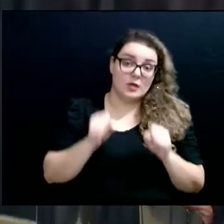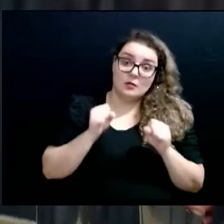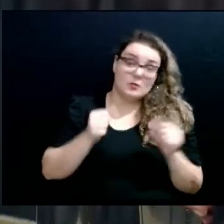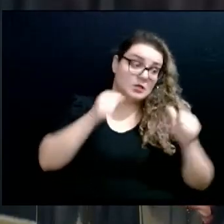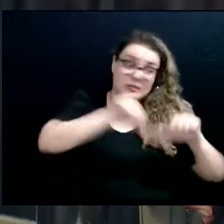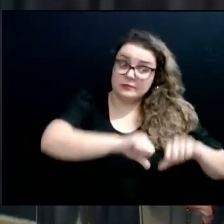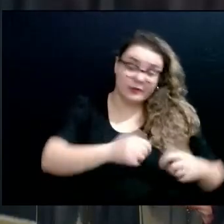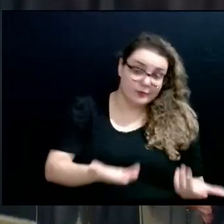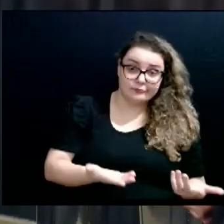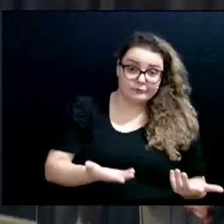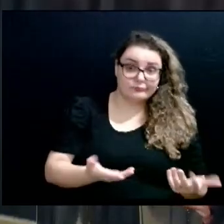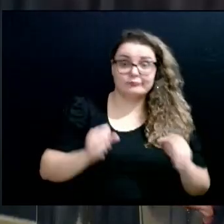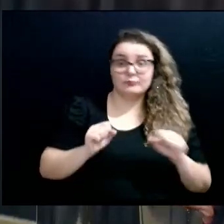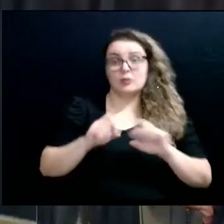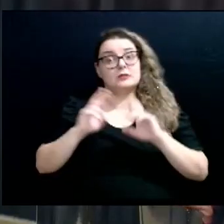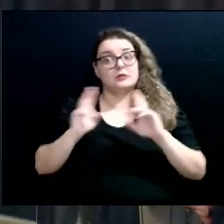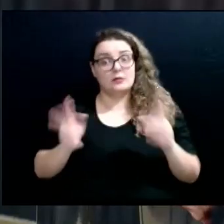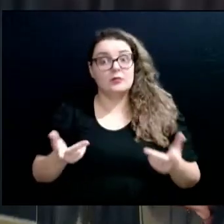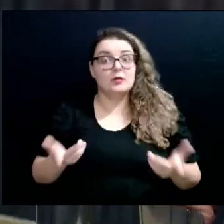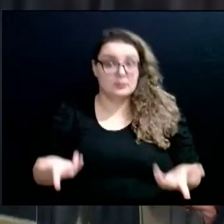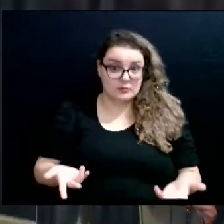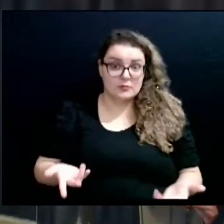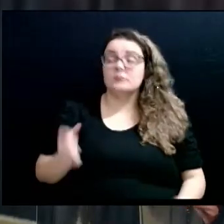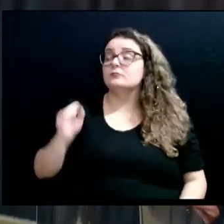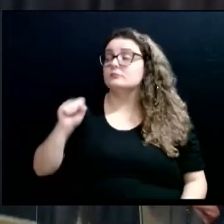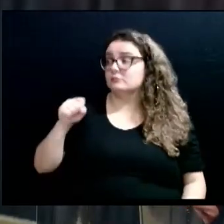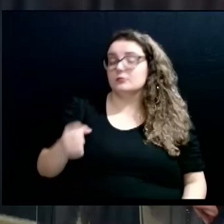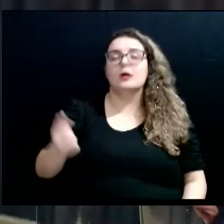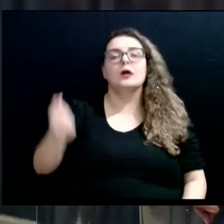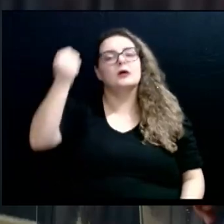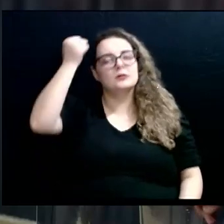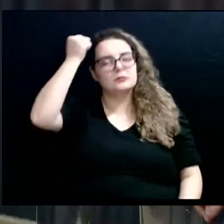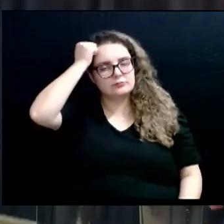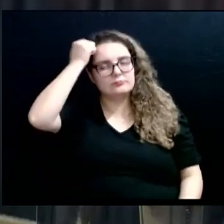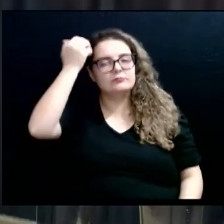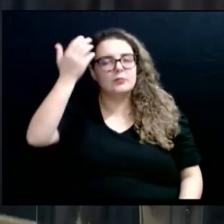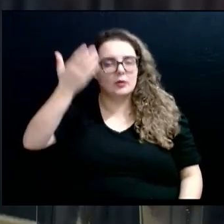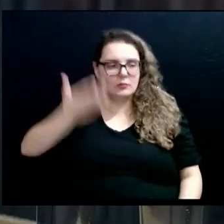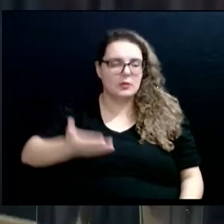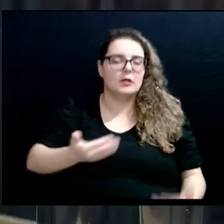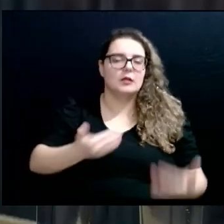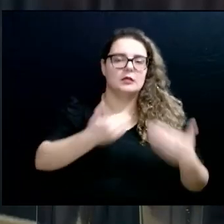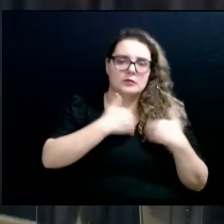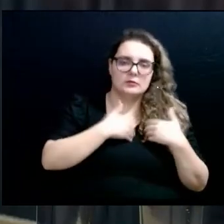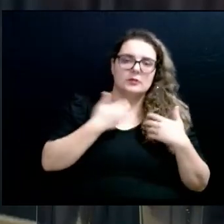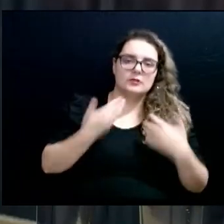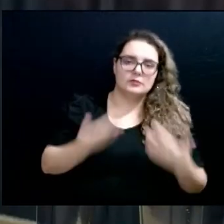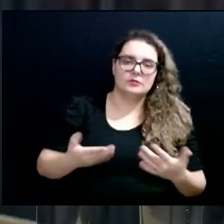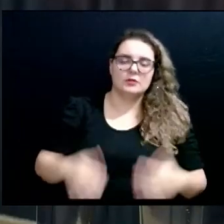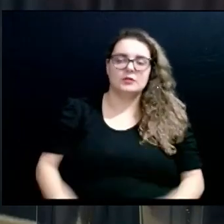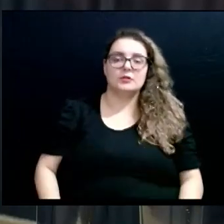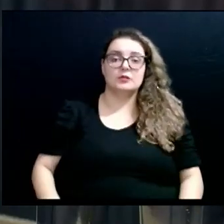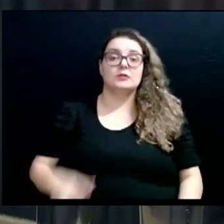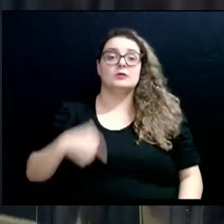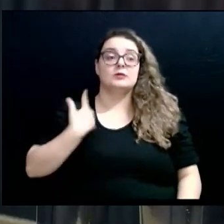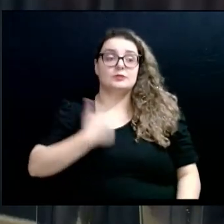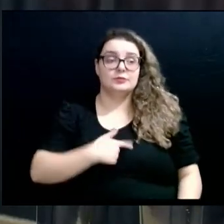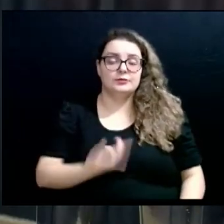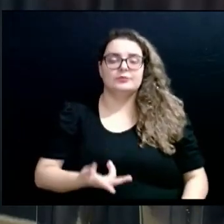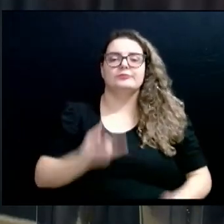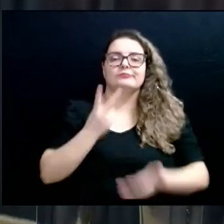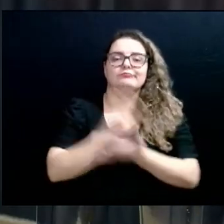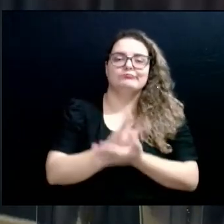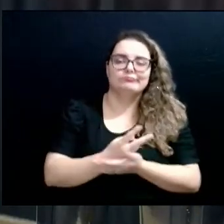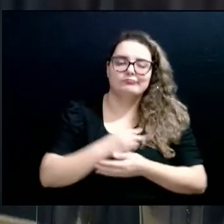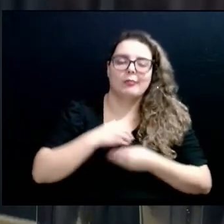ser diferente, né? Então, a culpa vem dessa responsabilização e da gente ficar remoendo